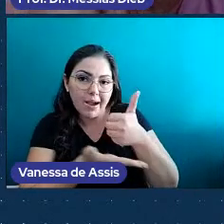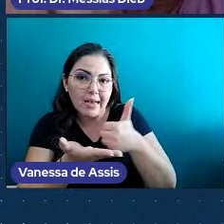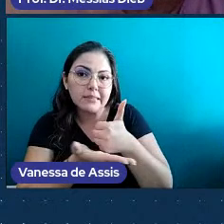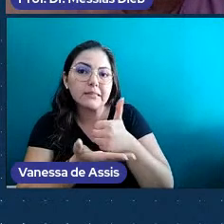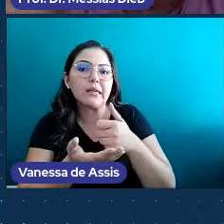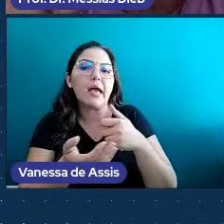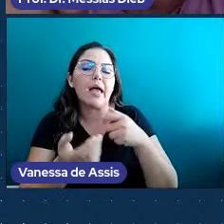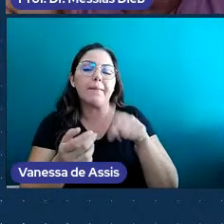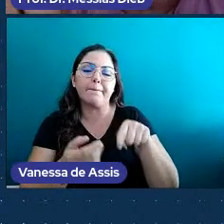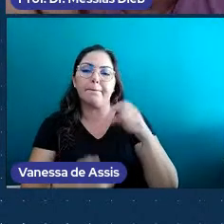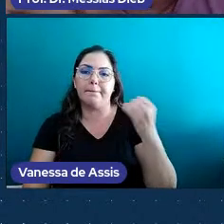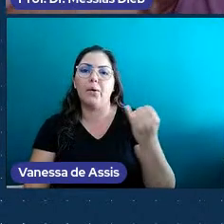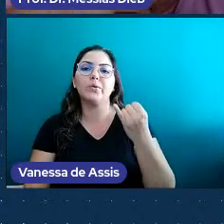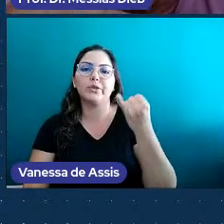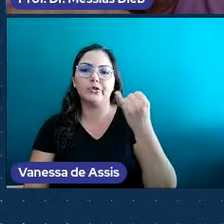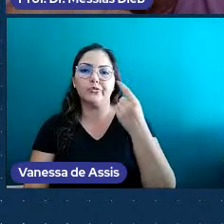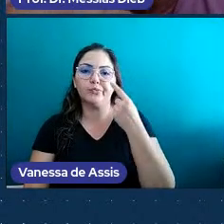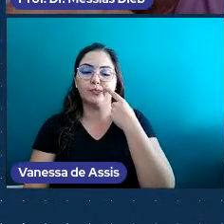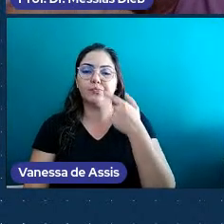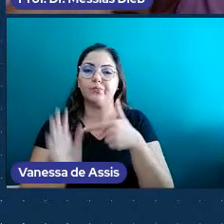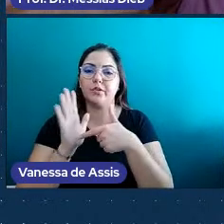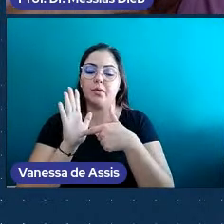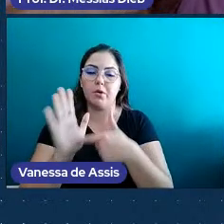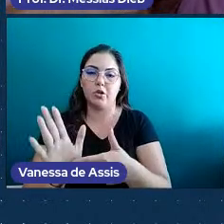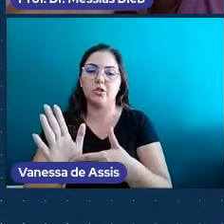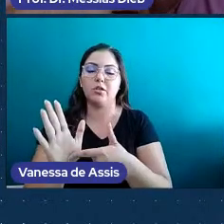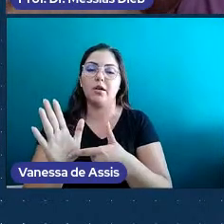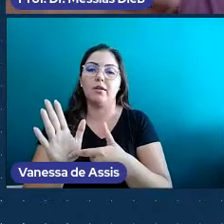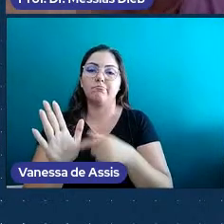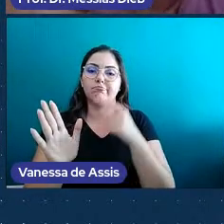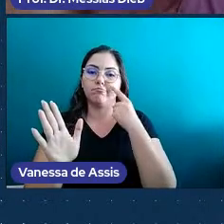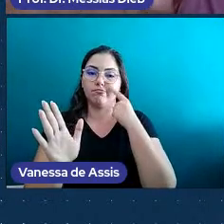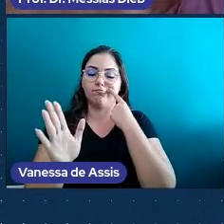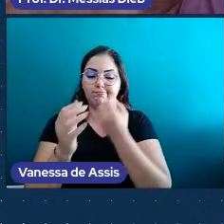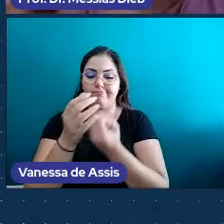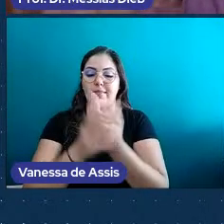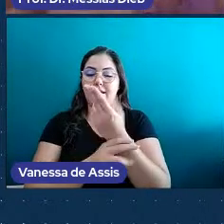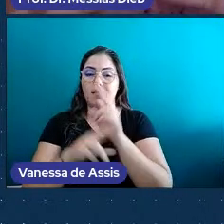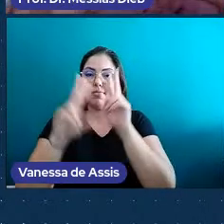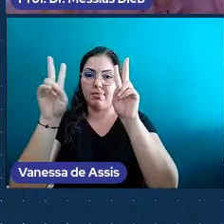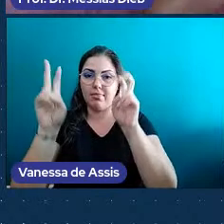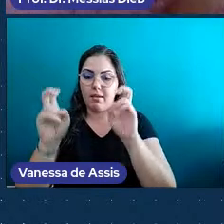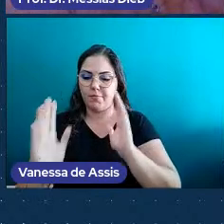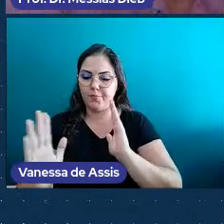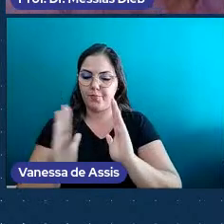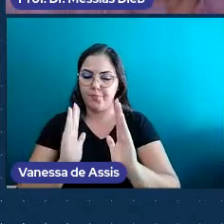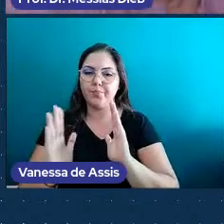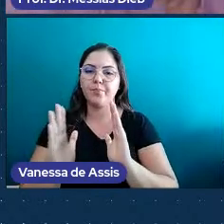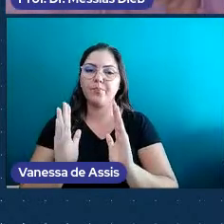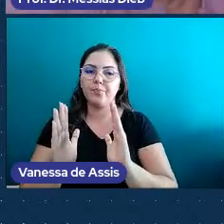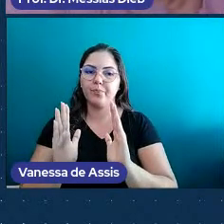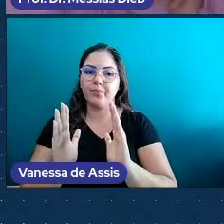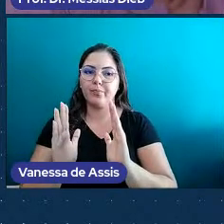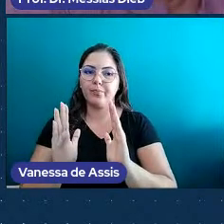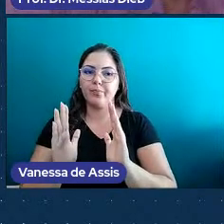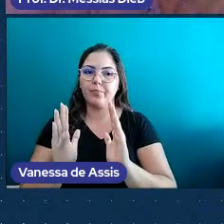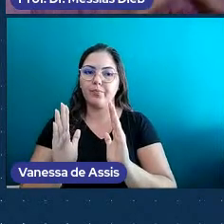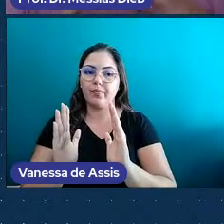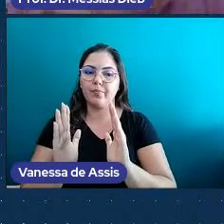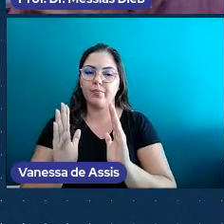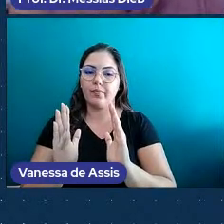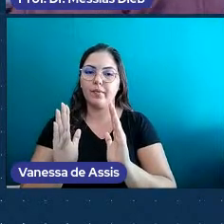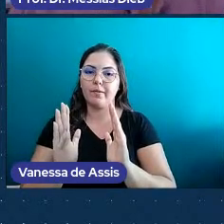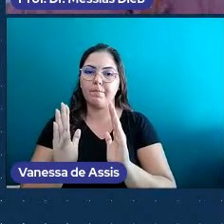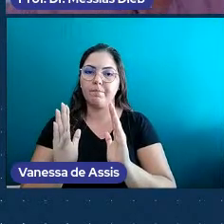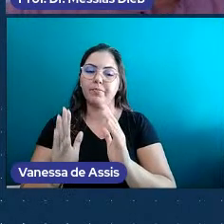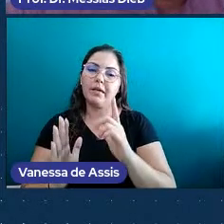a formulação de um tema, né, ou de uma delimitação de tema, um que não está teoricamente fundamentado